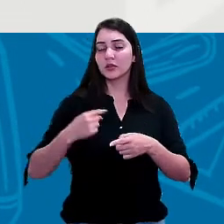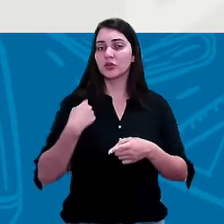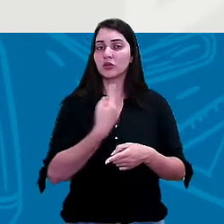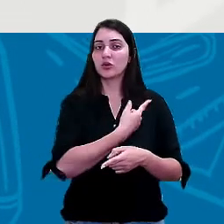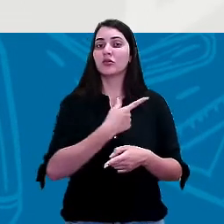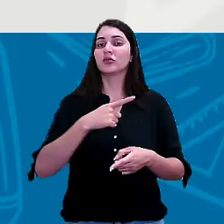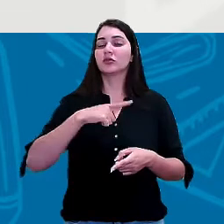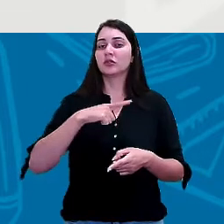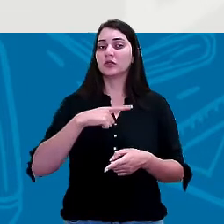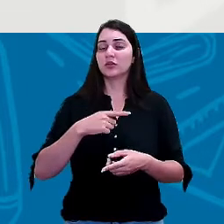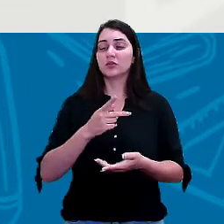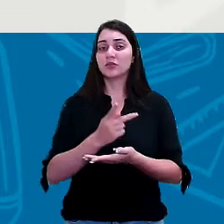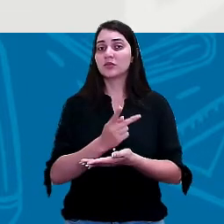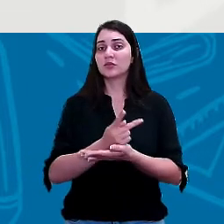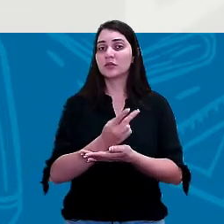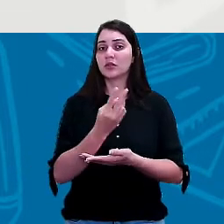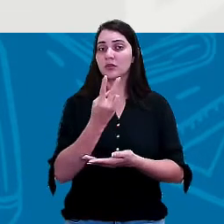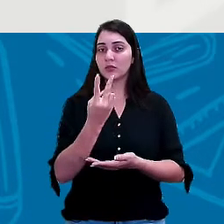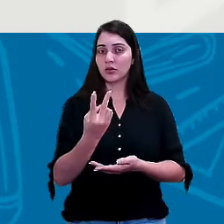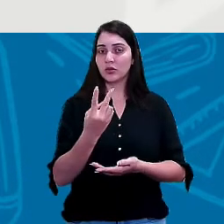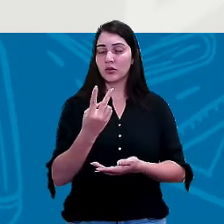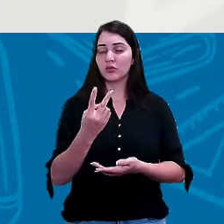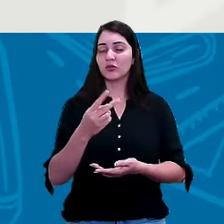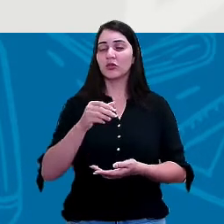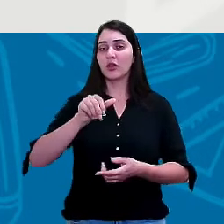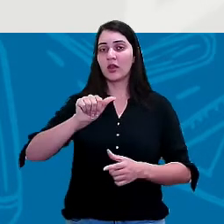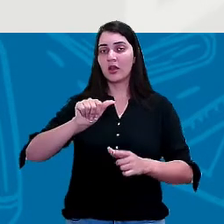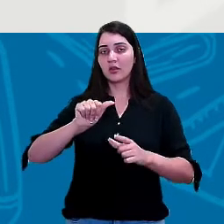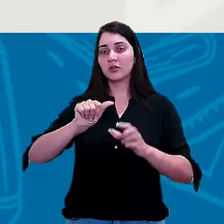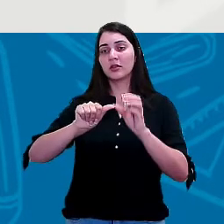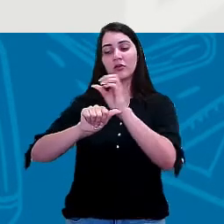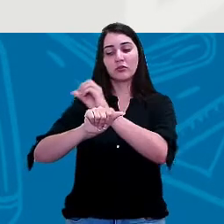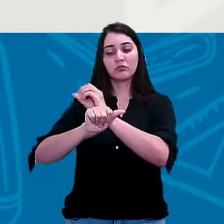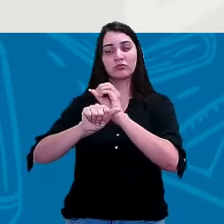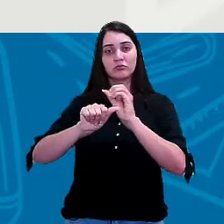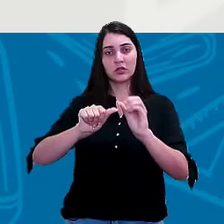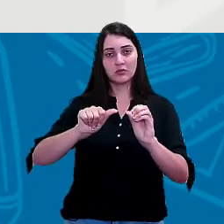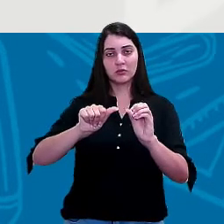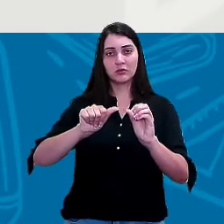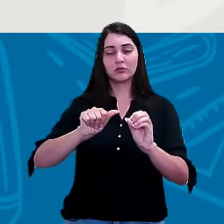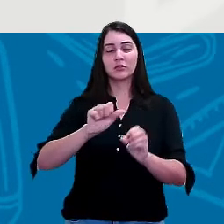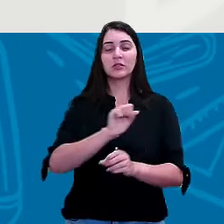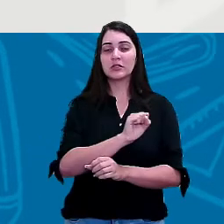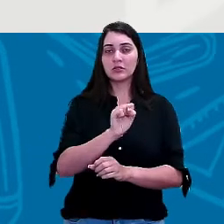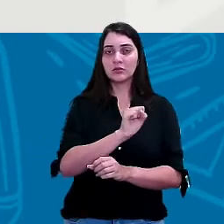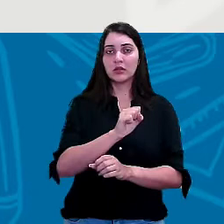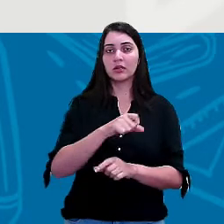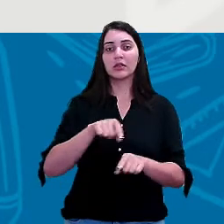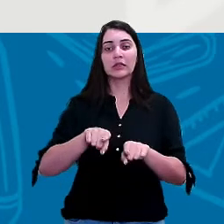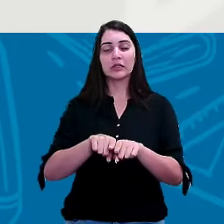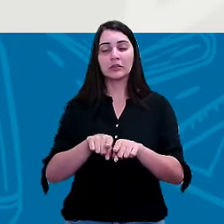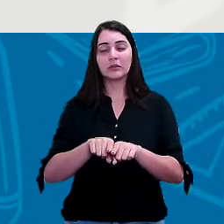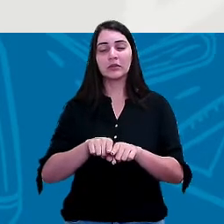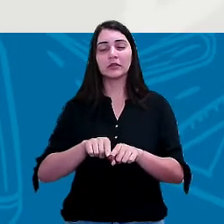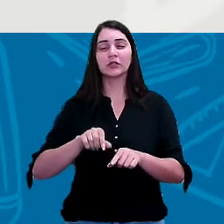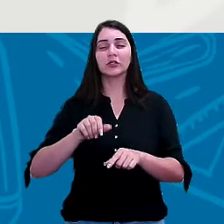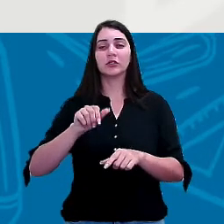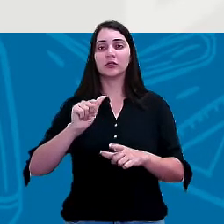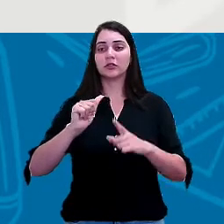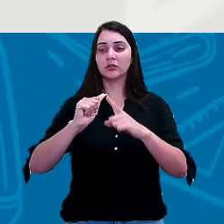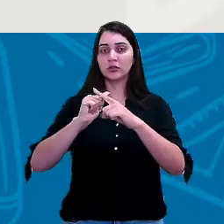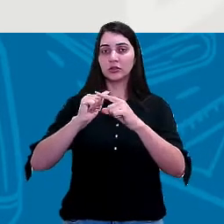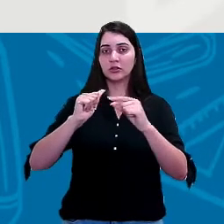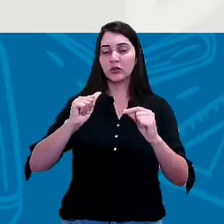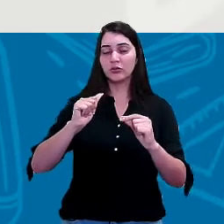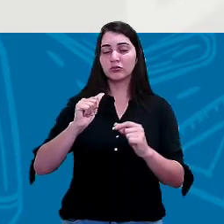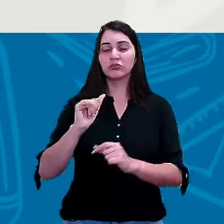temos sempre dois definidos singular e dois definidos plural, não é? Quando a gente